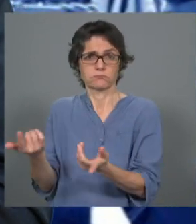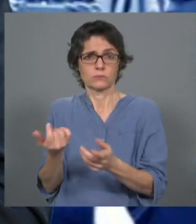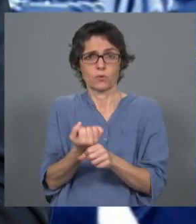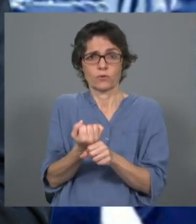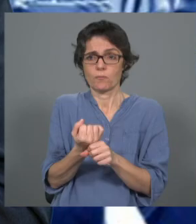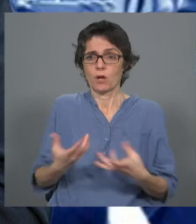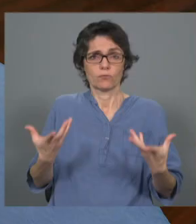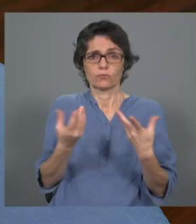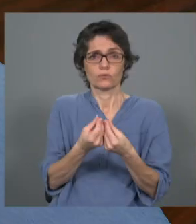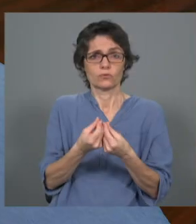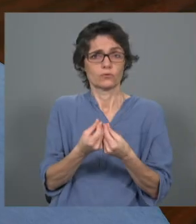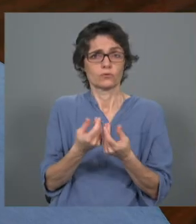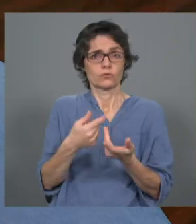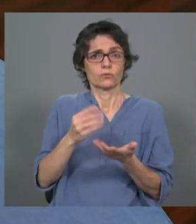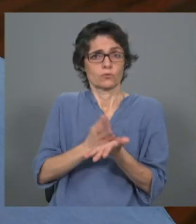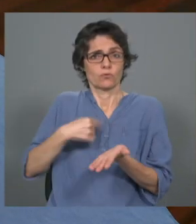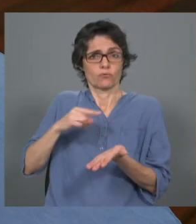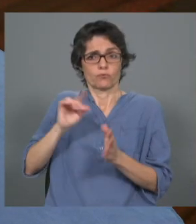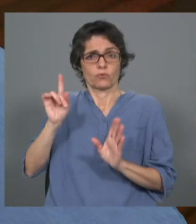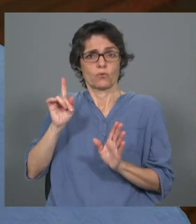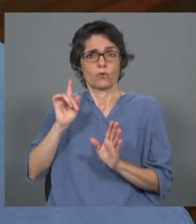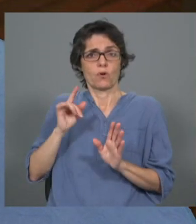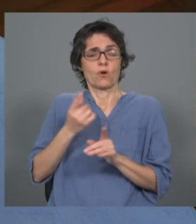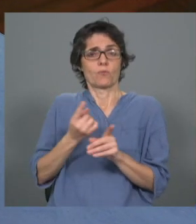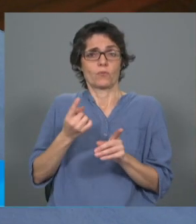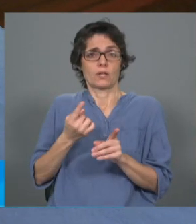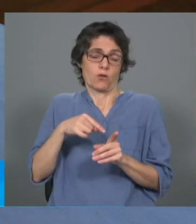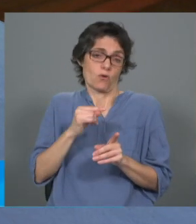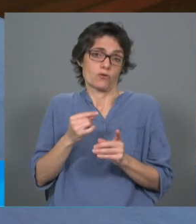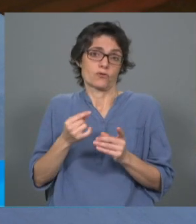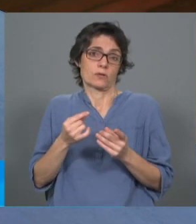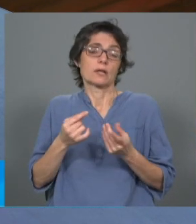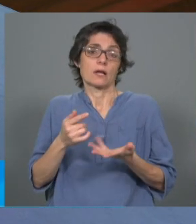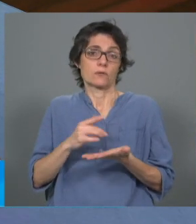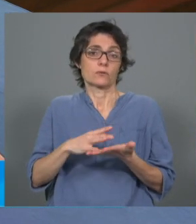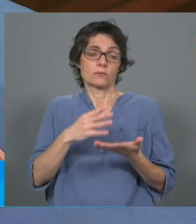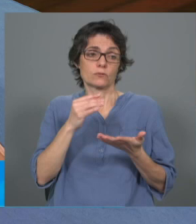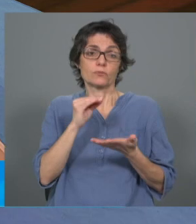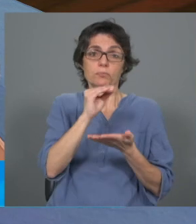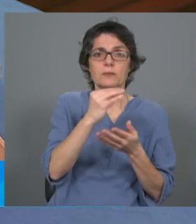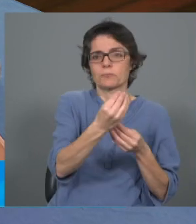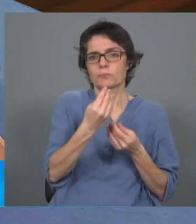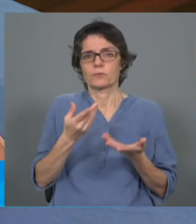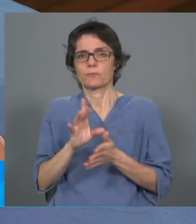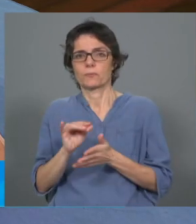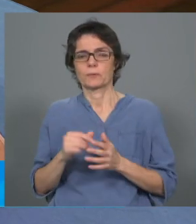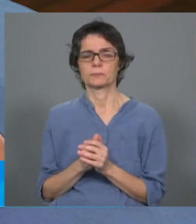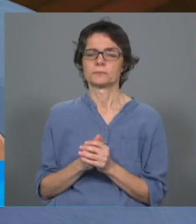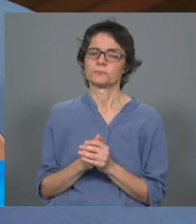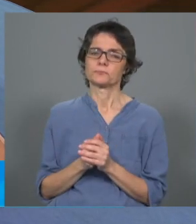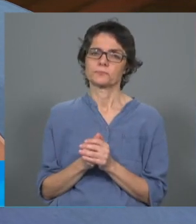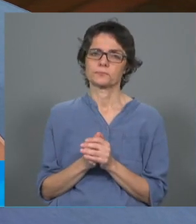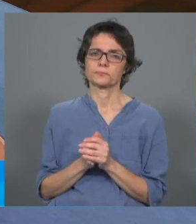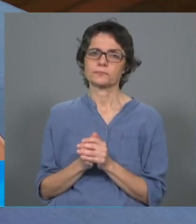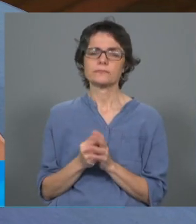exclusivamente louros nossos, porque nós recebemos de baixo e também procuramos alimentar. E depois cada acólito também é